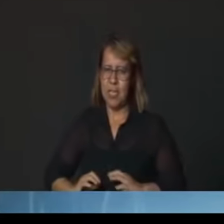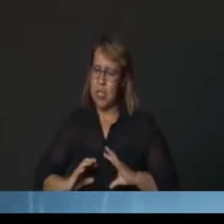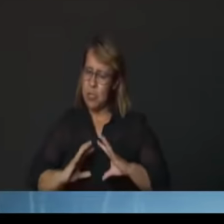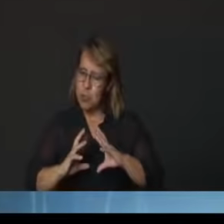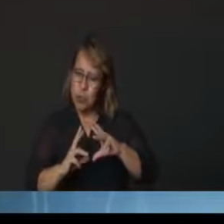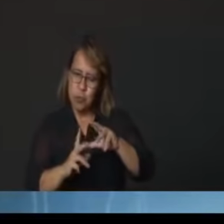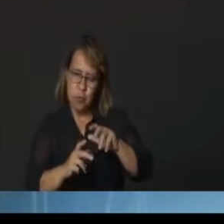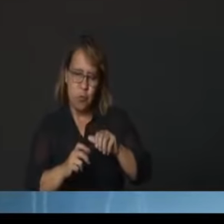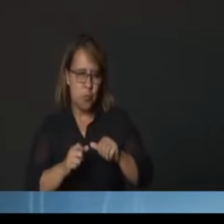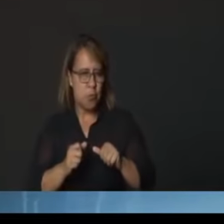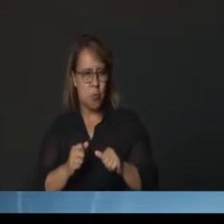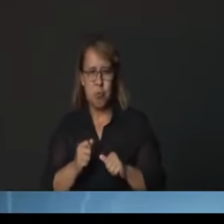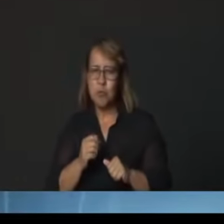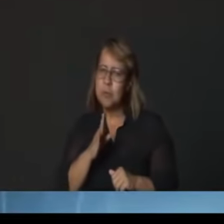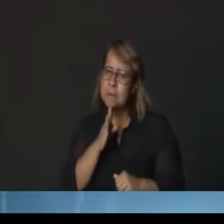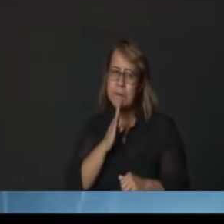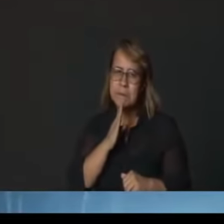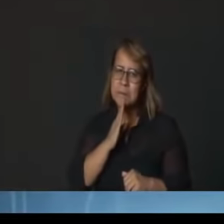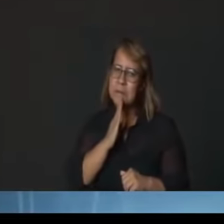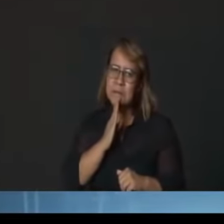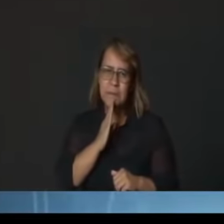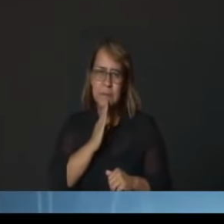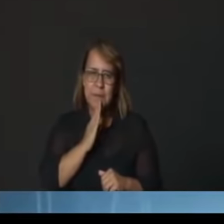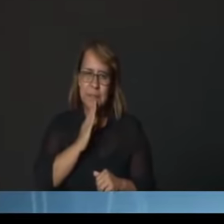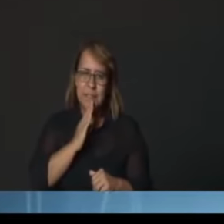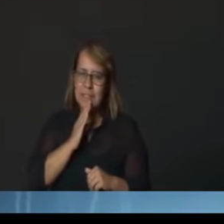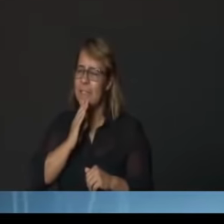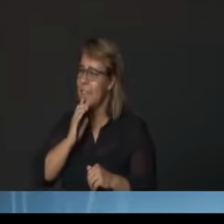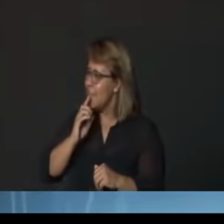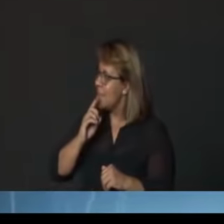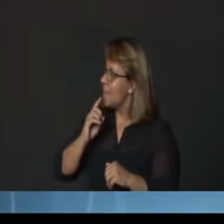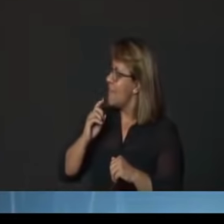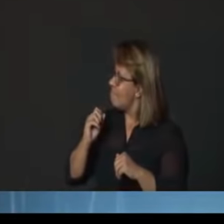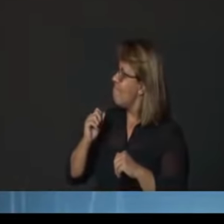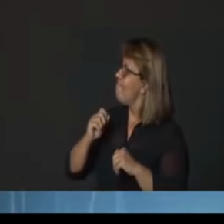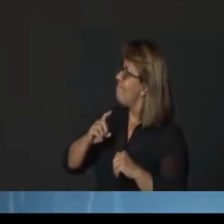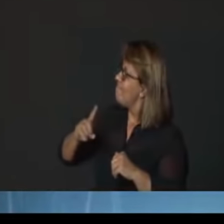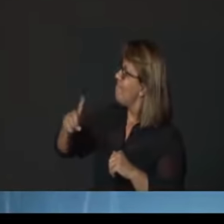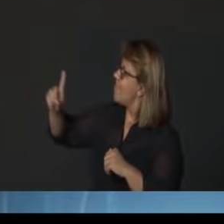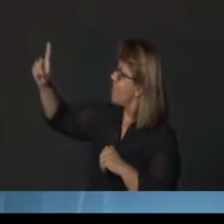trono em nossos versos. Breve